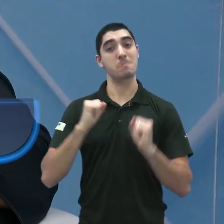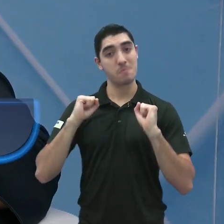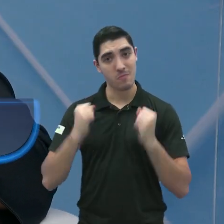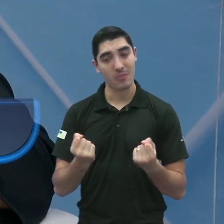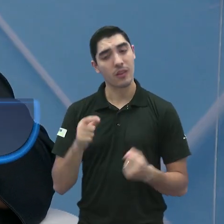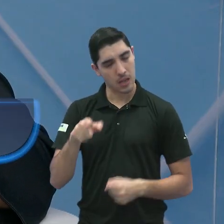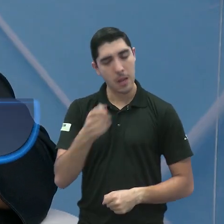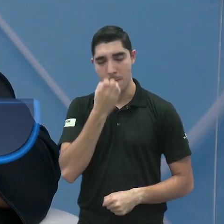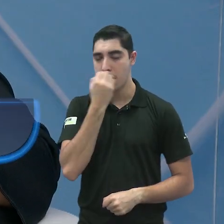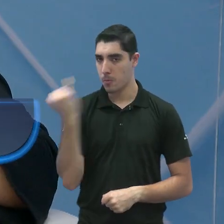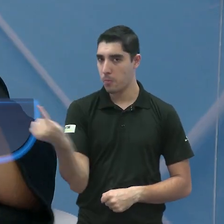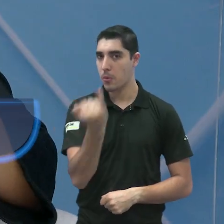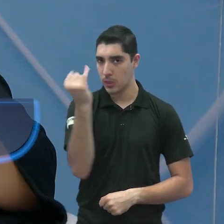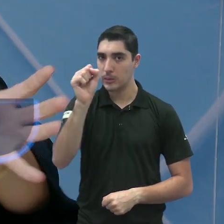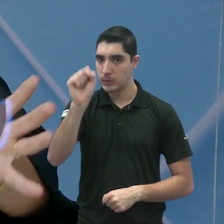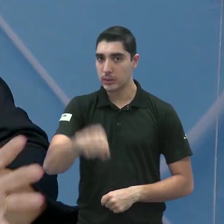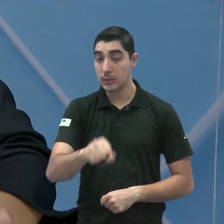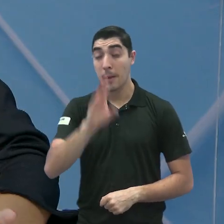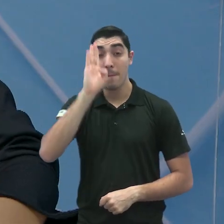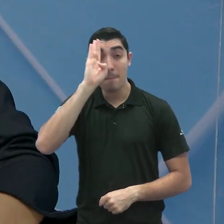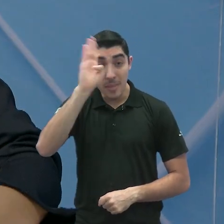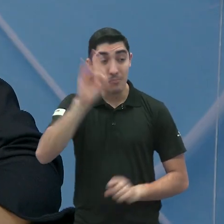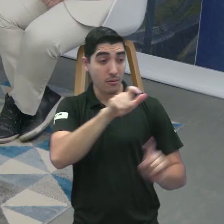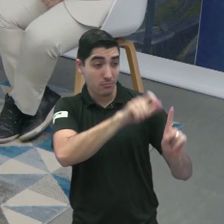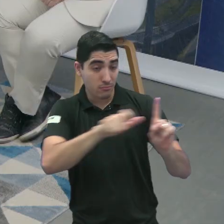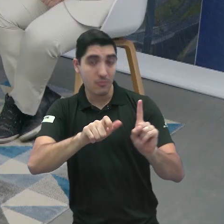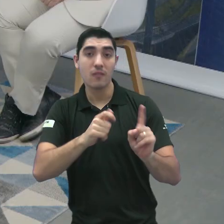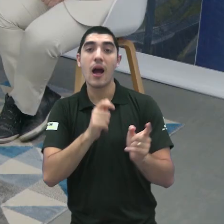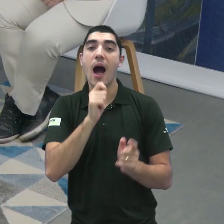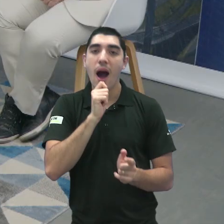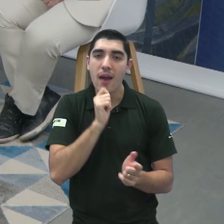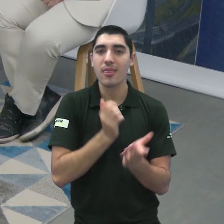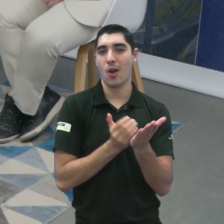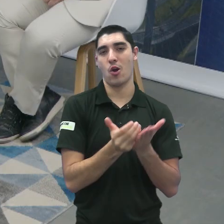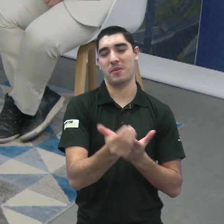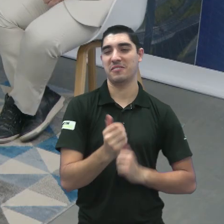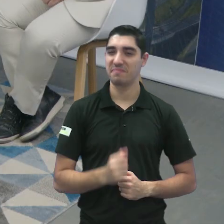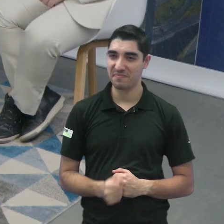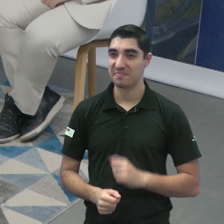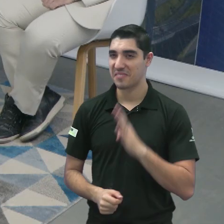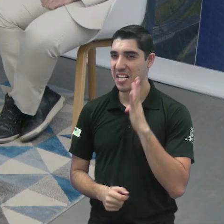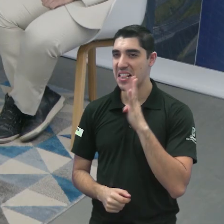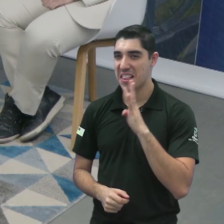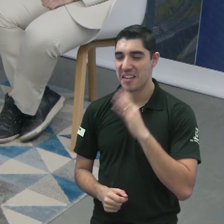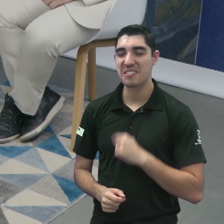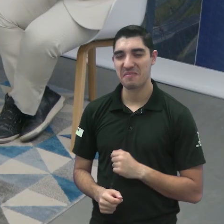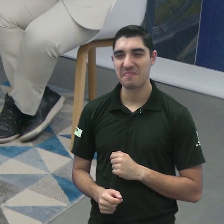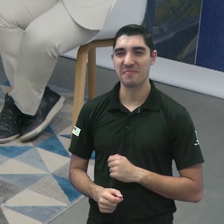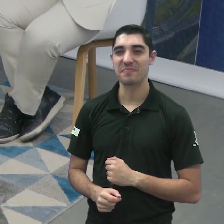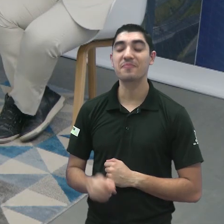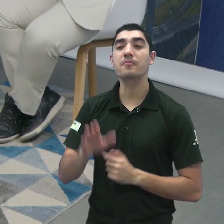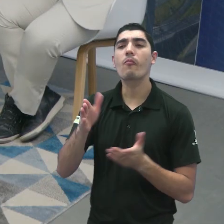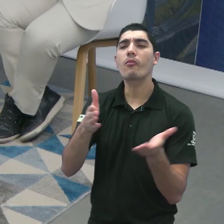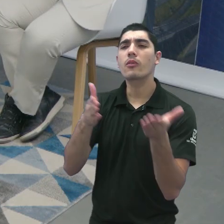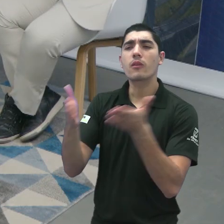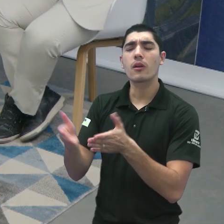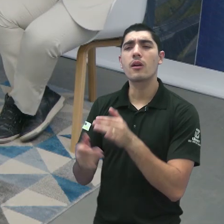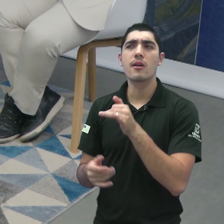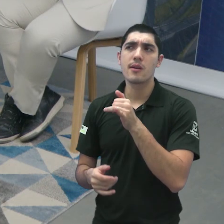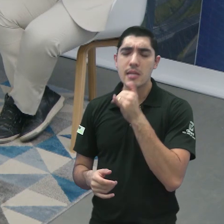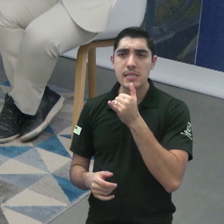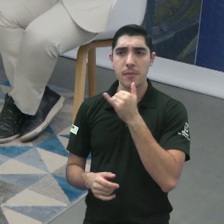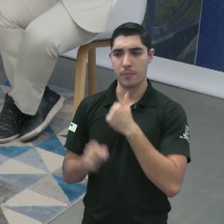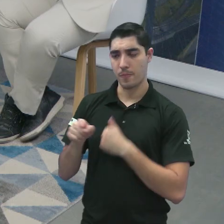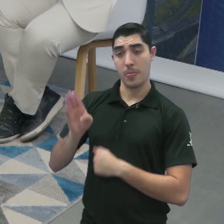realmente é muito importante, principalmente para quem está começando na carreira. Ah, que bacana. Ô, Poliana, investimentos